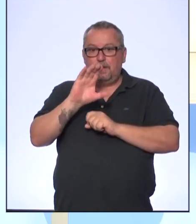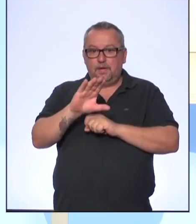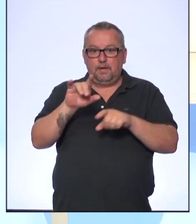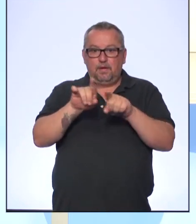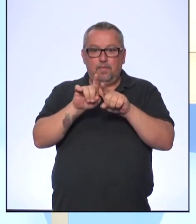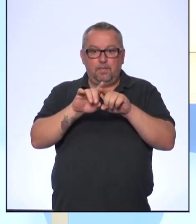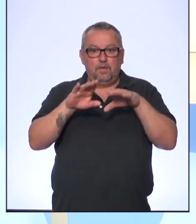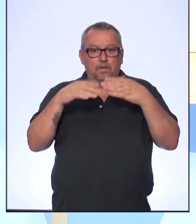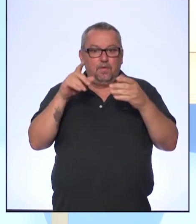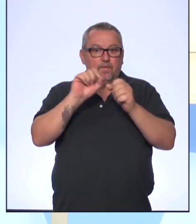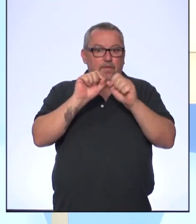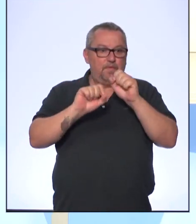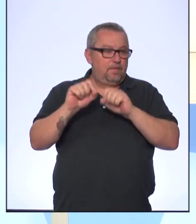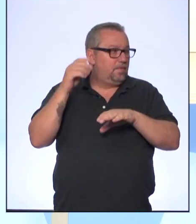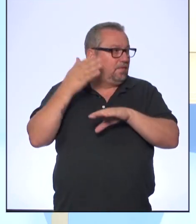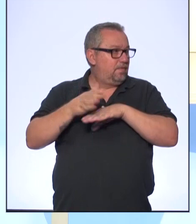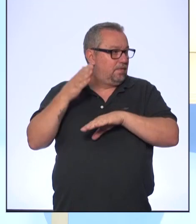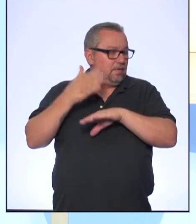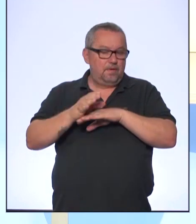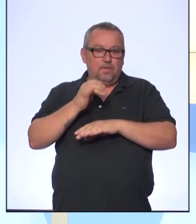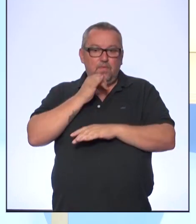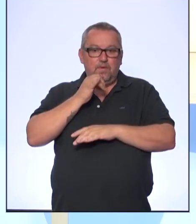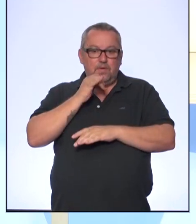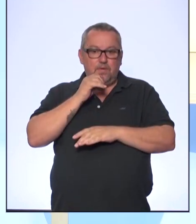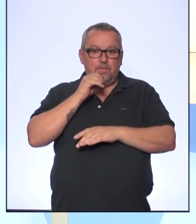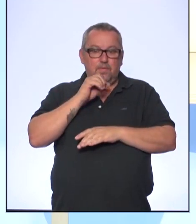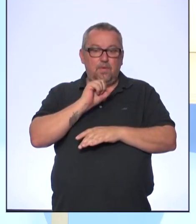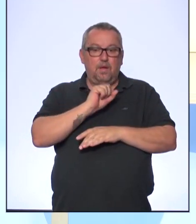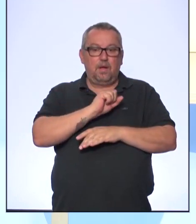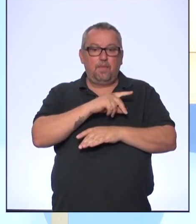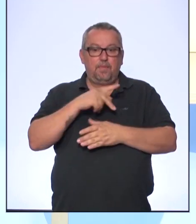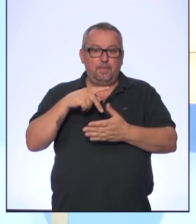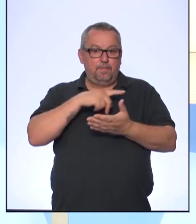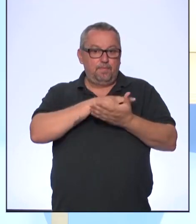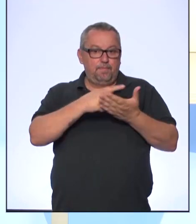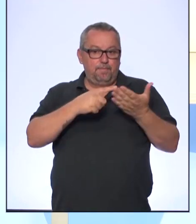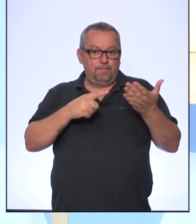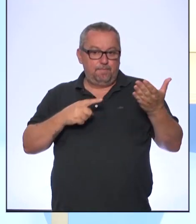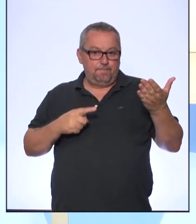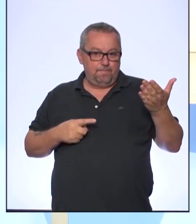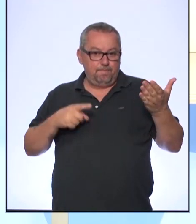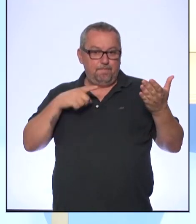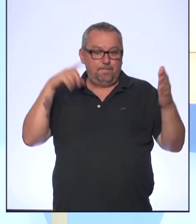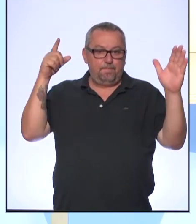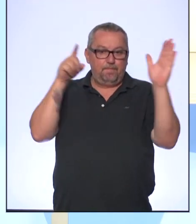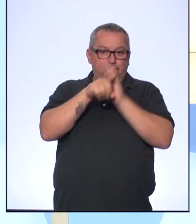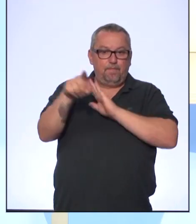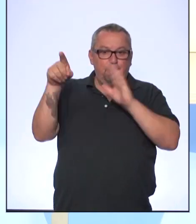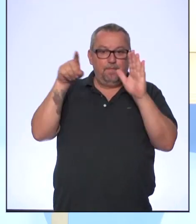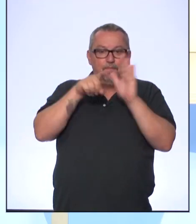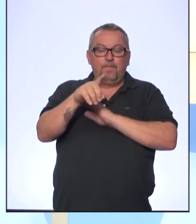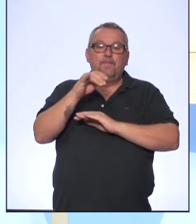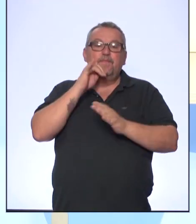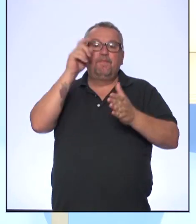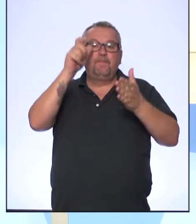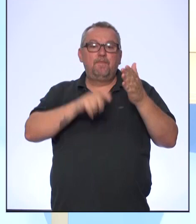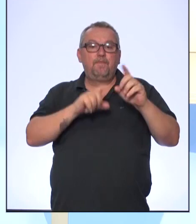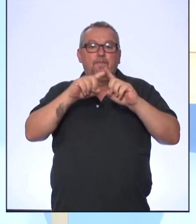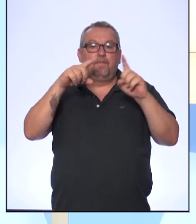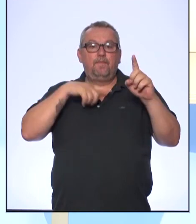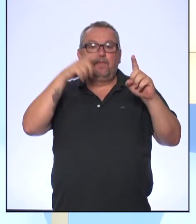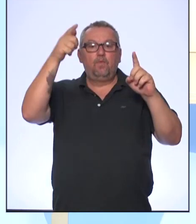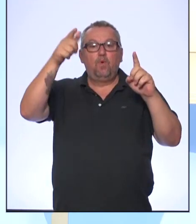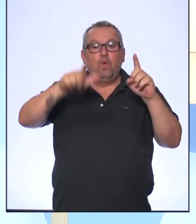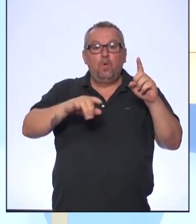que quando vocês fazem uma atividade, por exemplo, uma AP. Então, na AP, vai estar lá perguntando nesse modelo. Só que existem